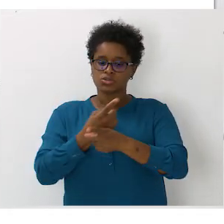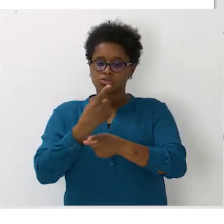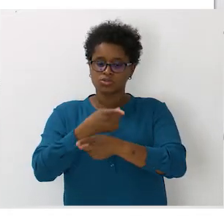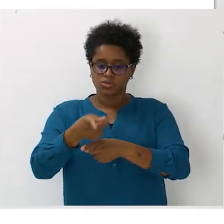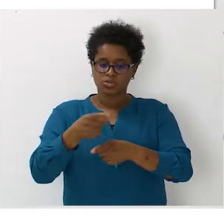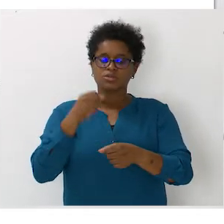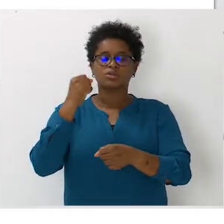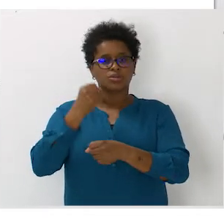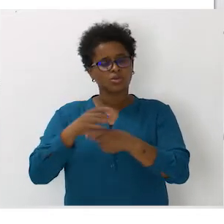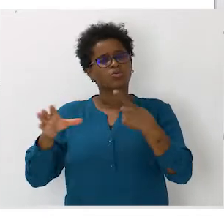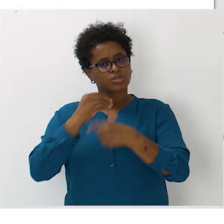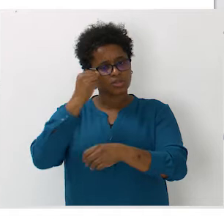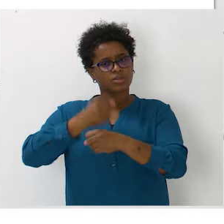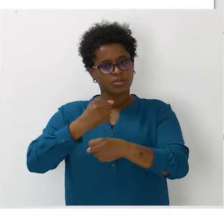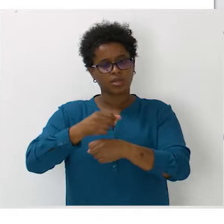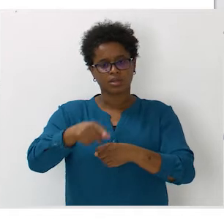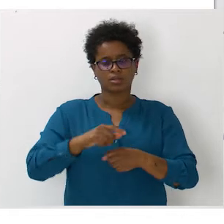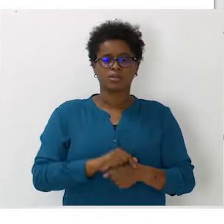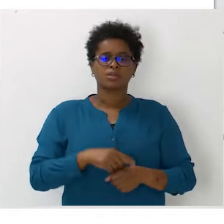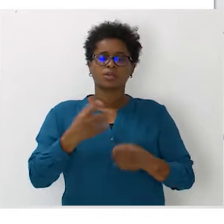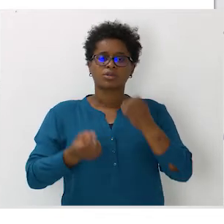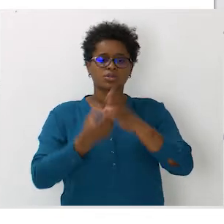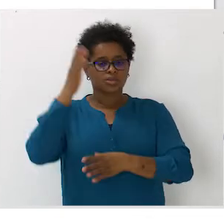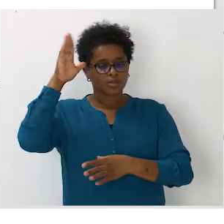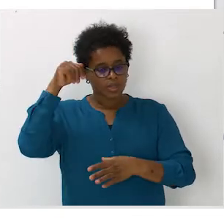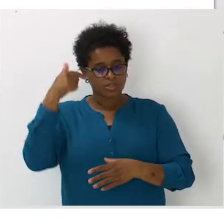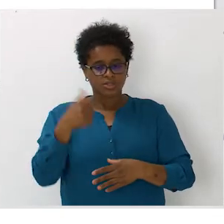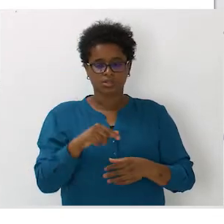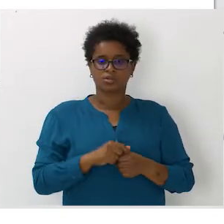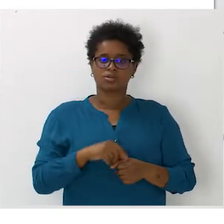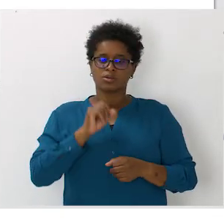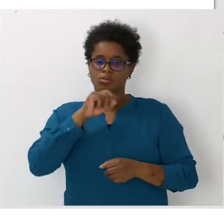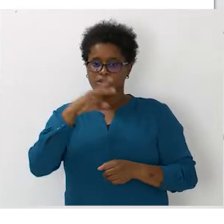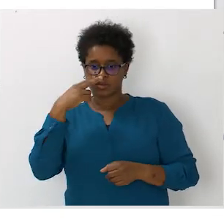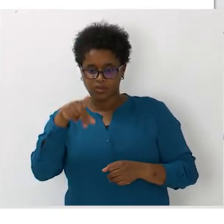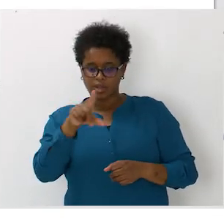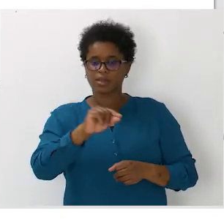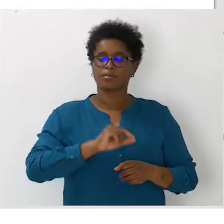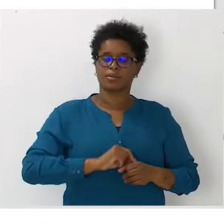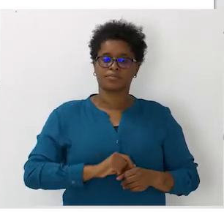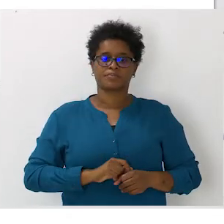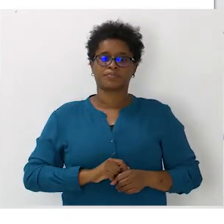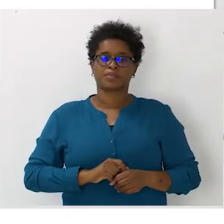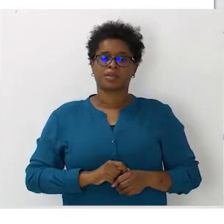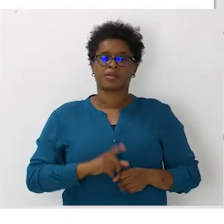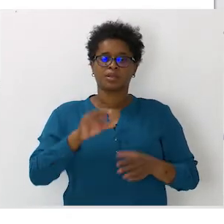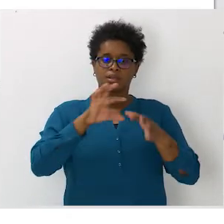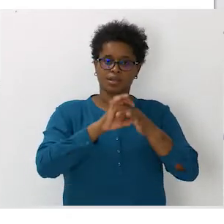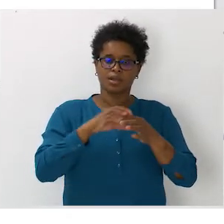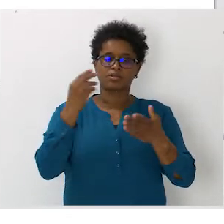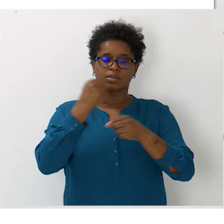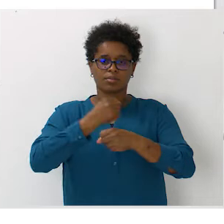que conseguiram cultivar. E no ramo da pecuária, podem observar também. E